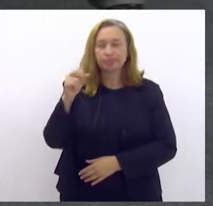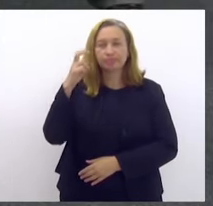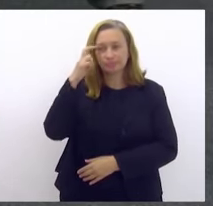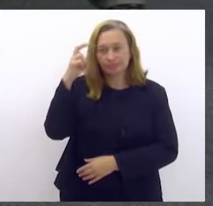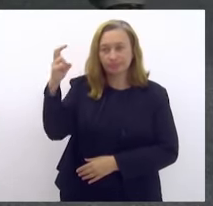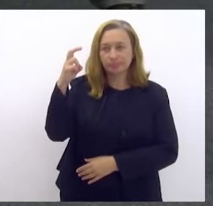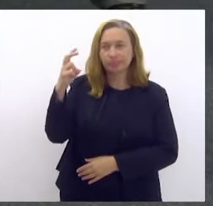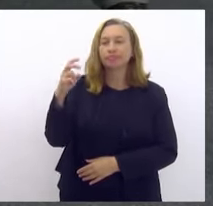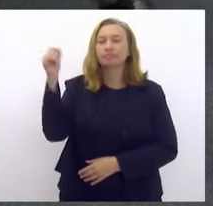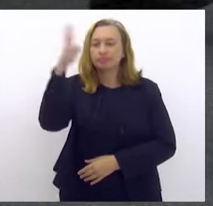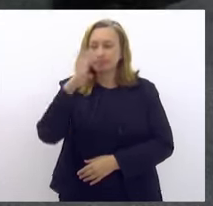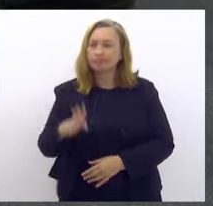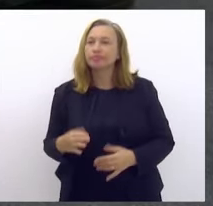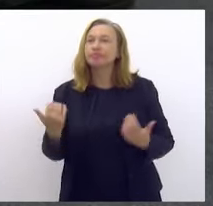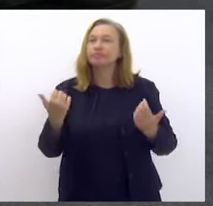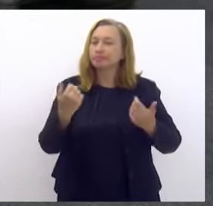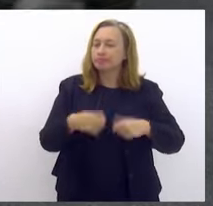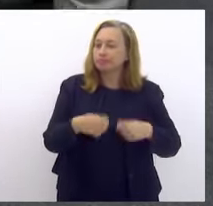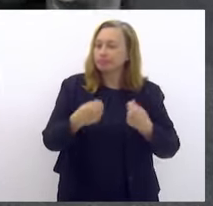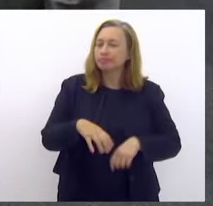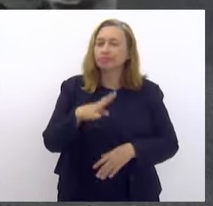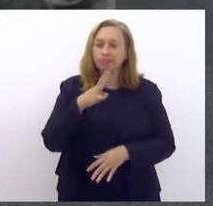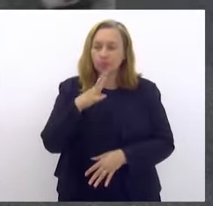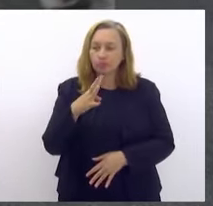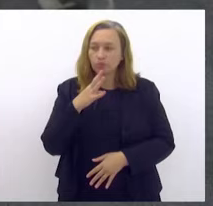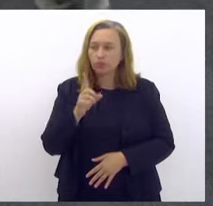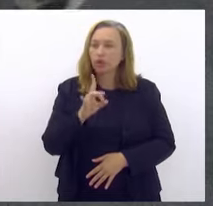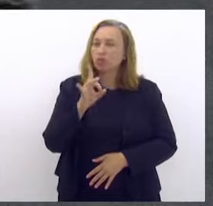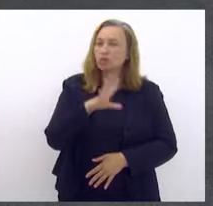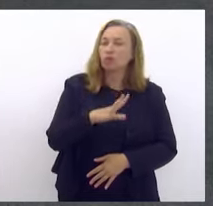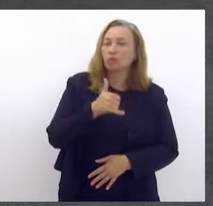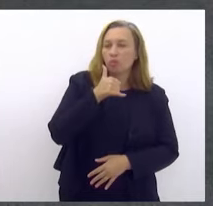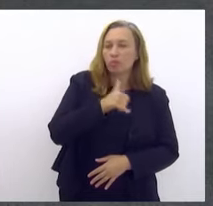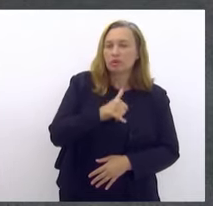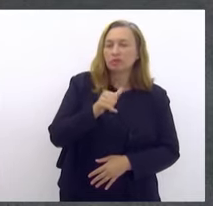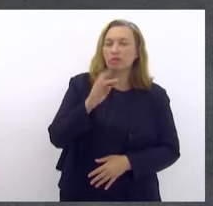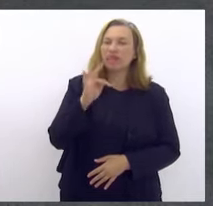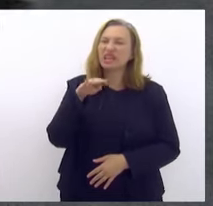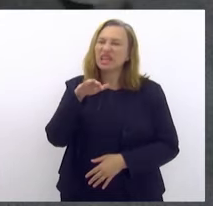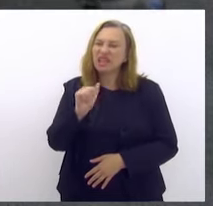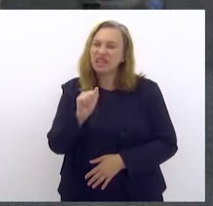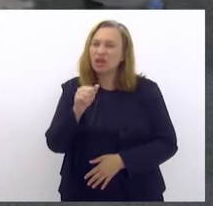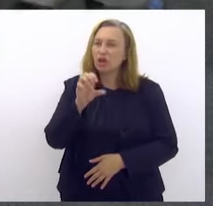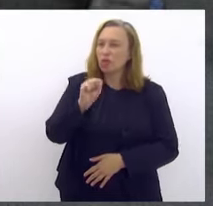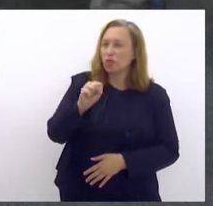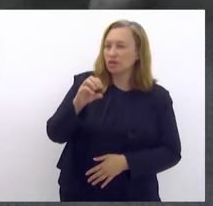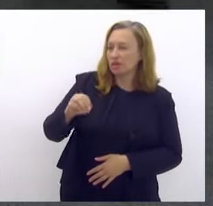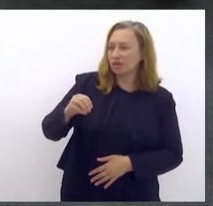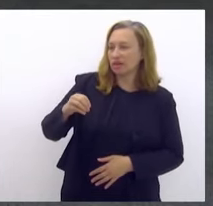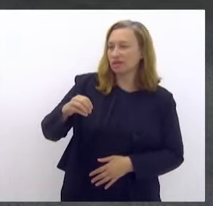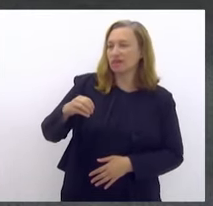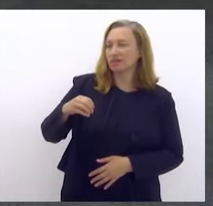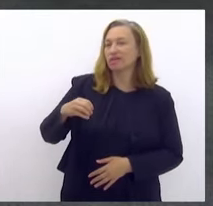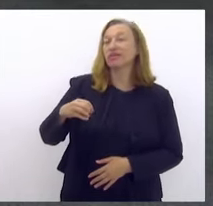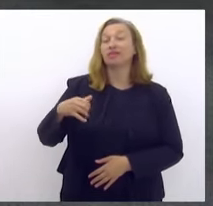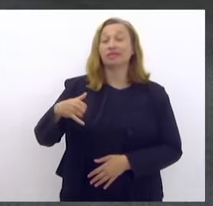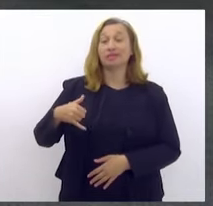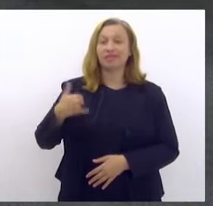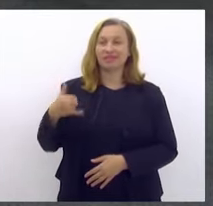intelectualidade brasileira precisa reconhecer não só mulheres como Benedita da Silva, com 80 anos, que está aí na linha de